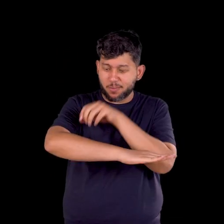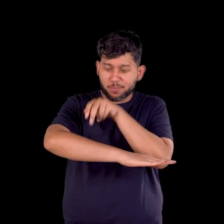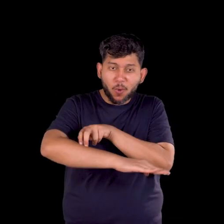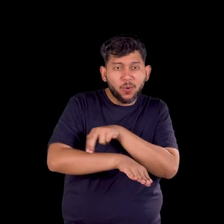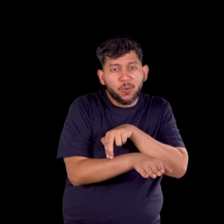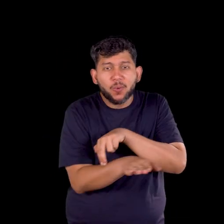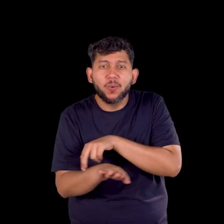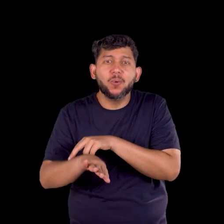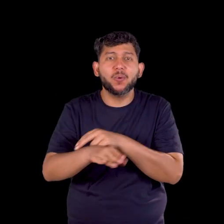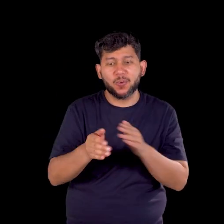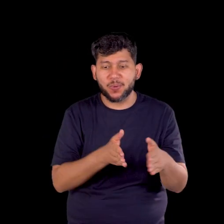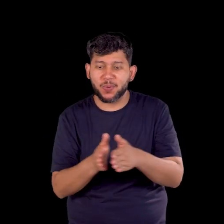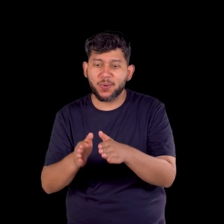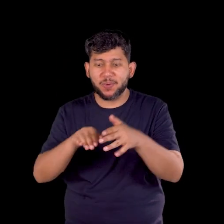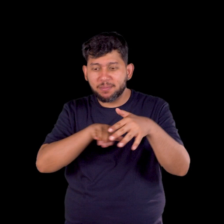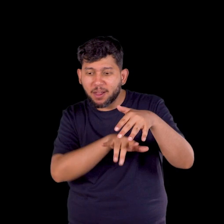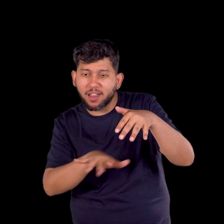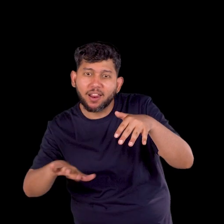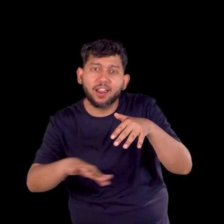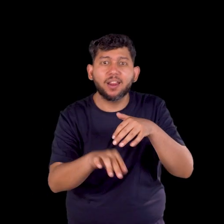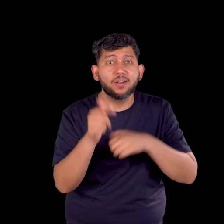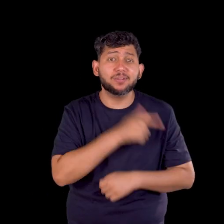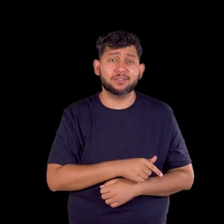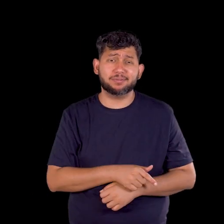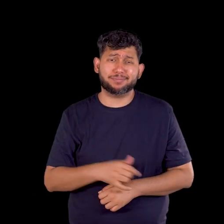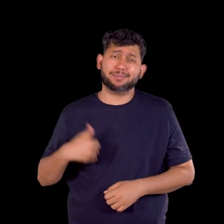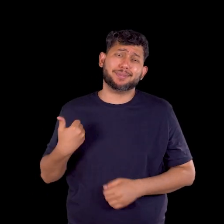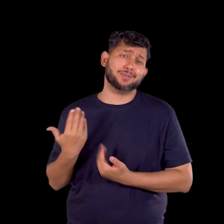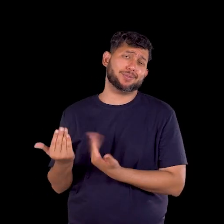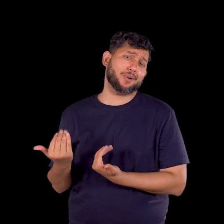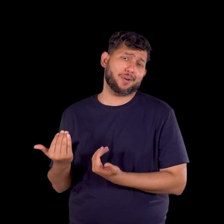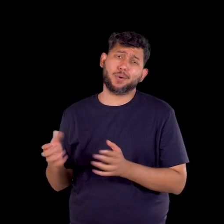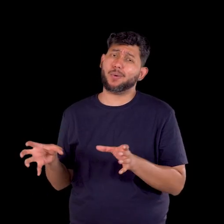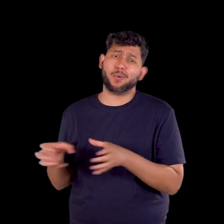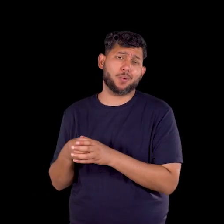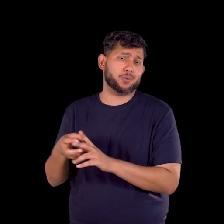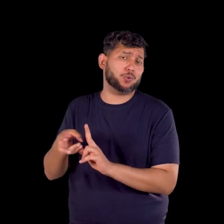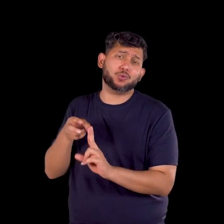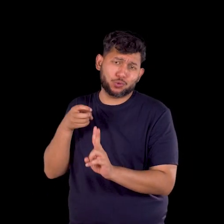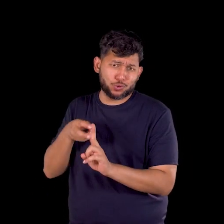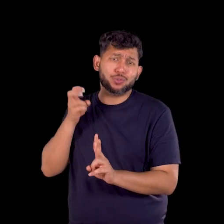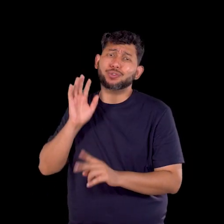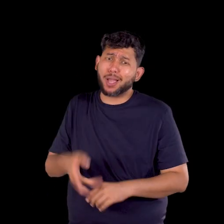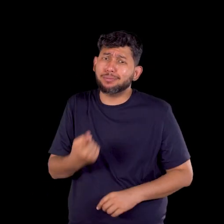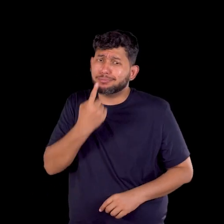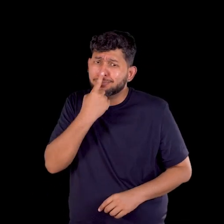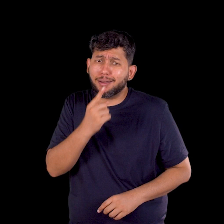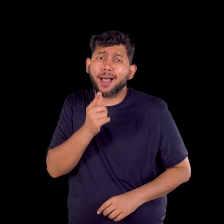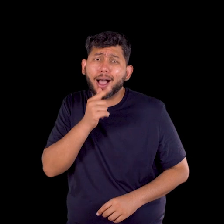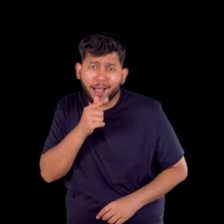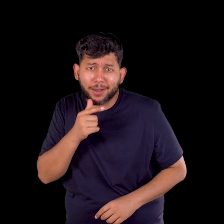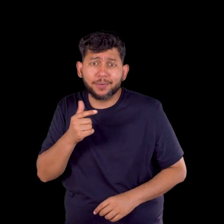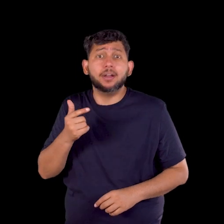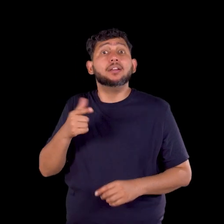caminhos fundamentais para a sua sobrevivência. Desde a infância, as crianças indígenas desenvolvem uma relação íntima com a água